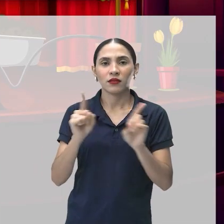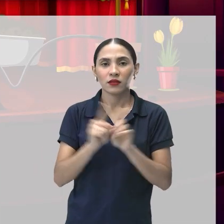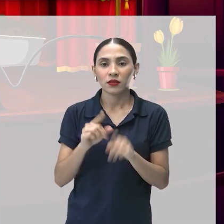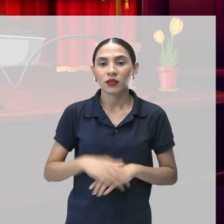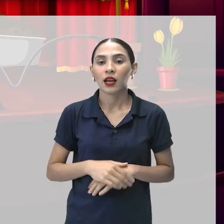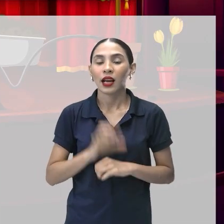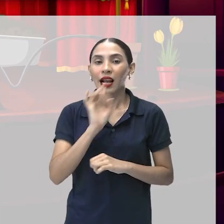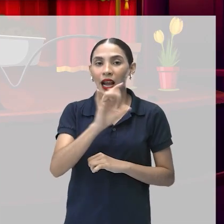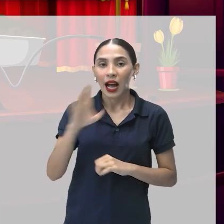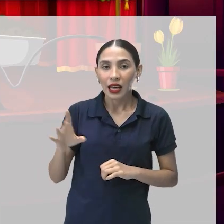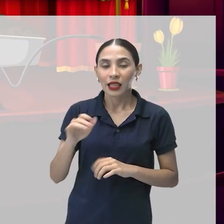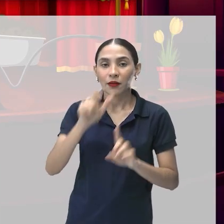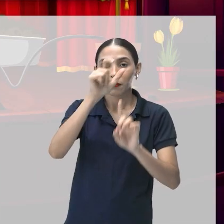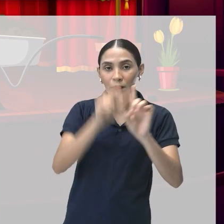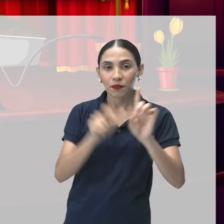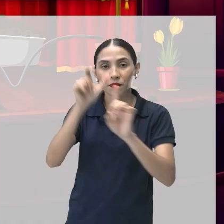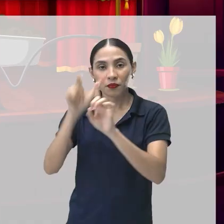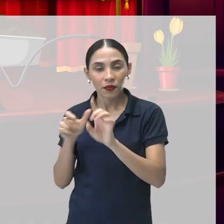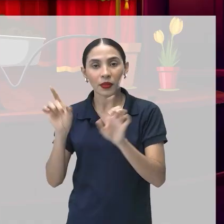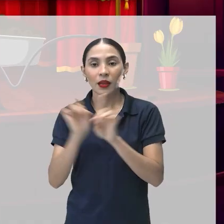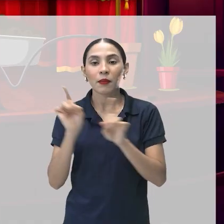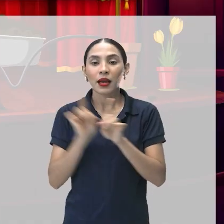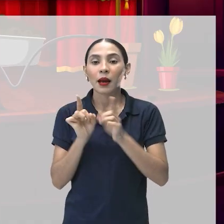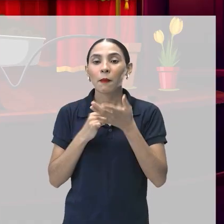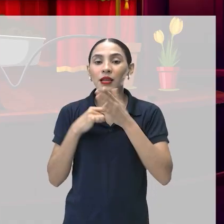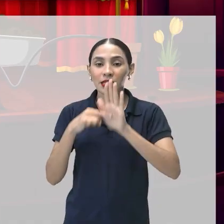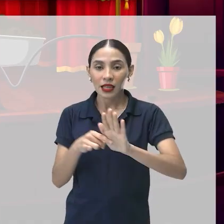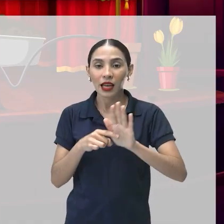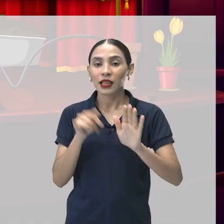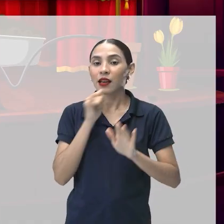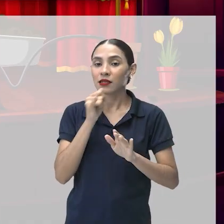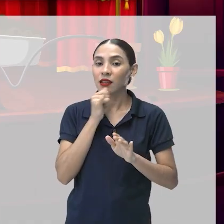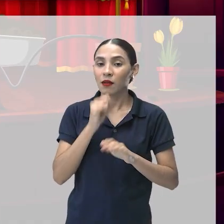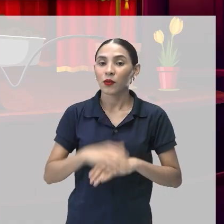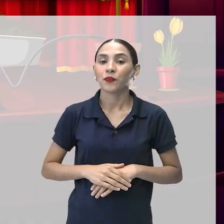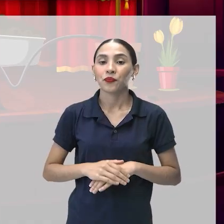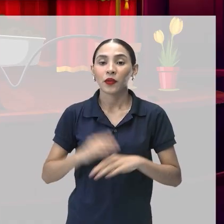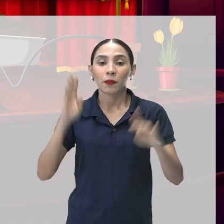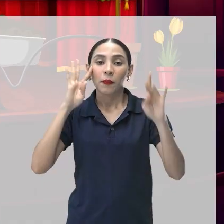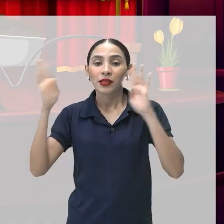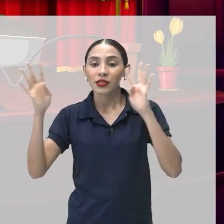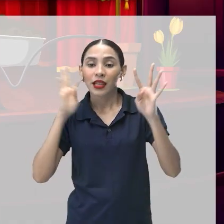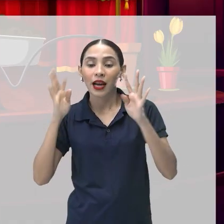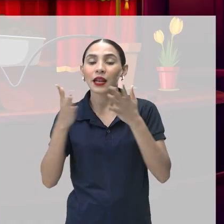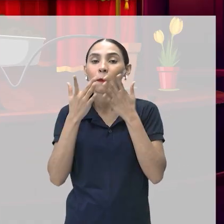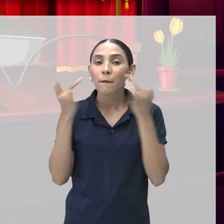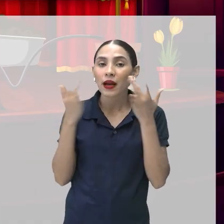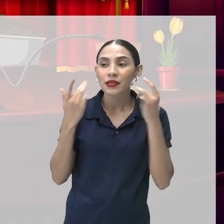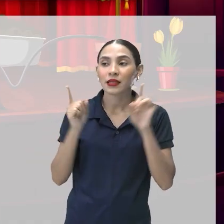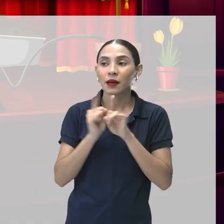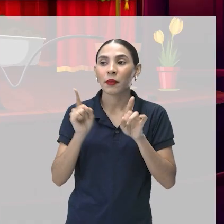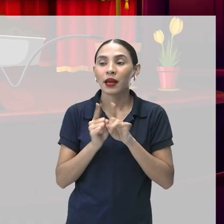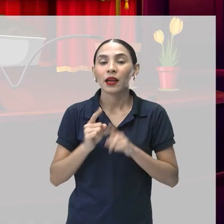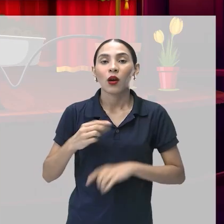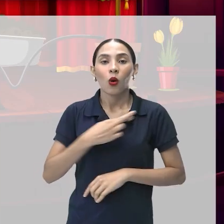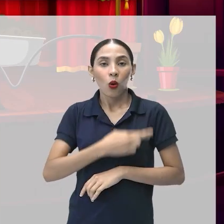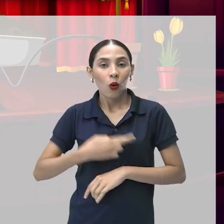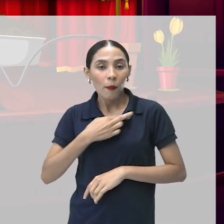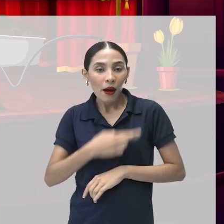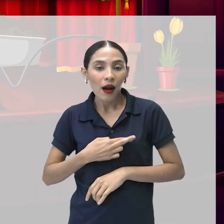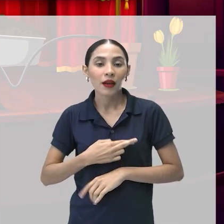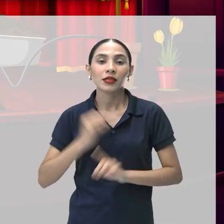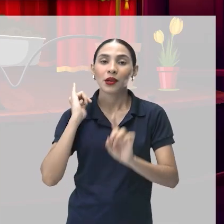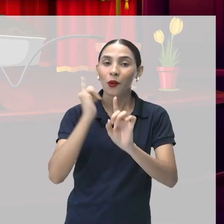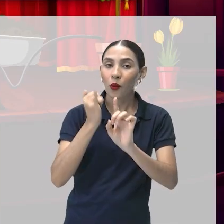personagens, cada uma das figuras humanas apresentadas em uma obra de ficção, peça teatral, romance,